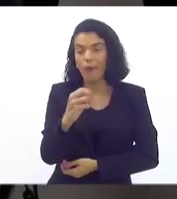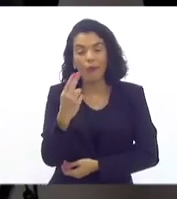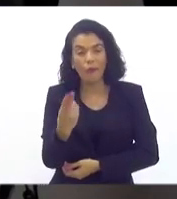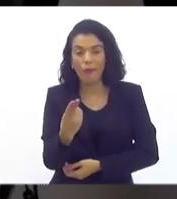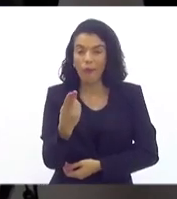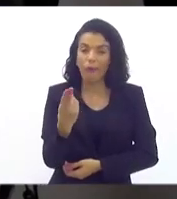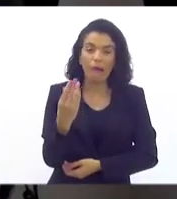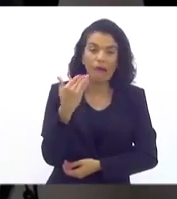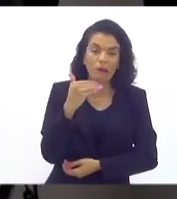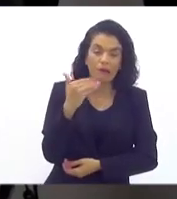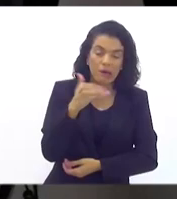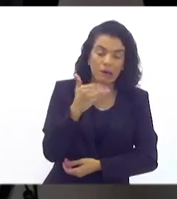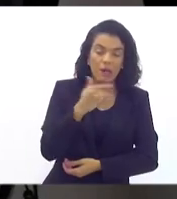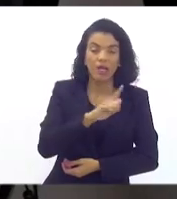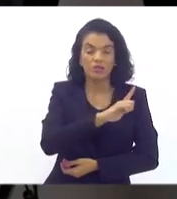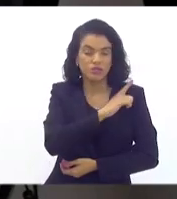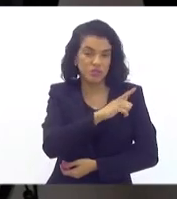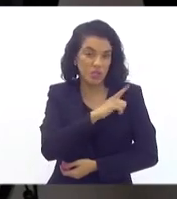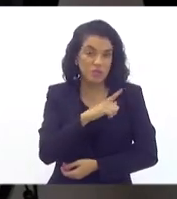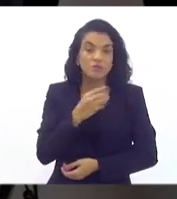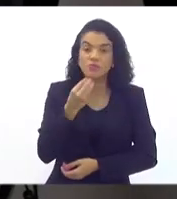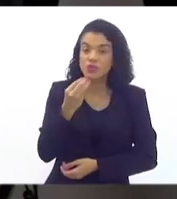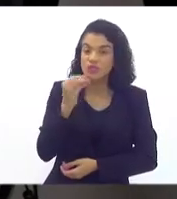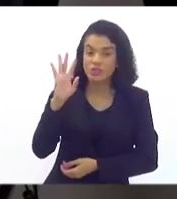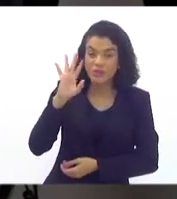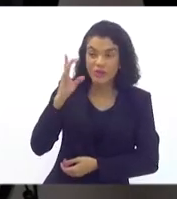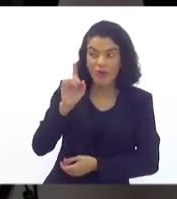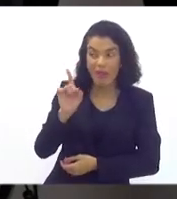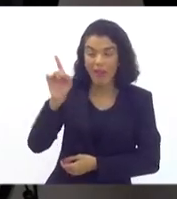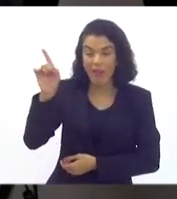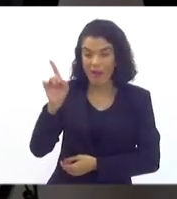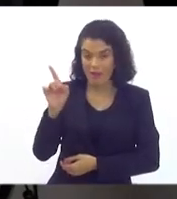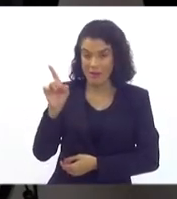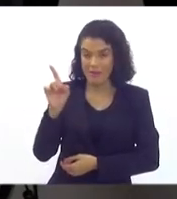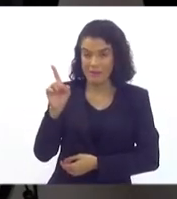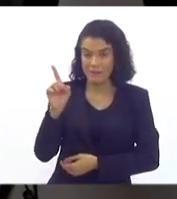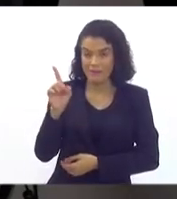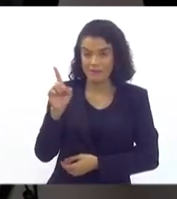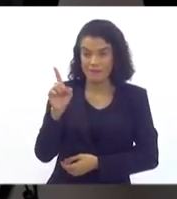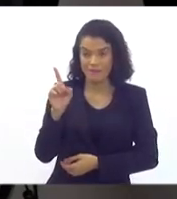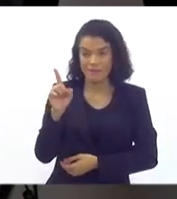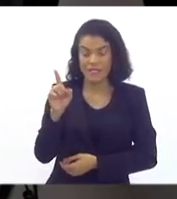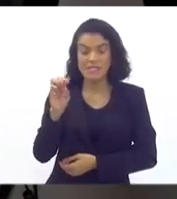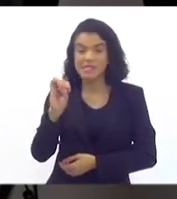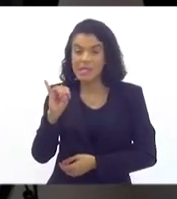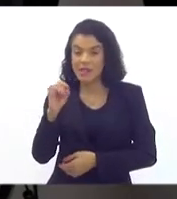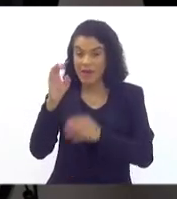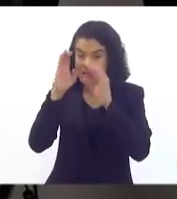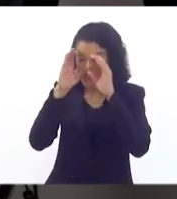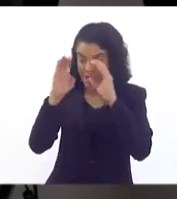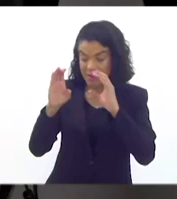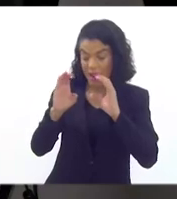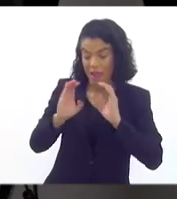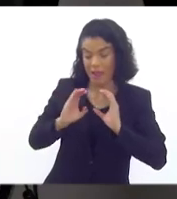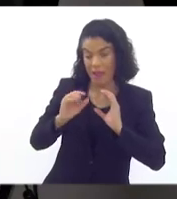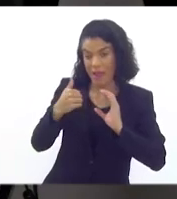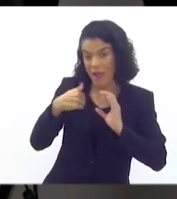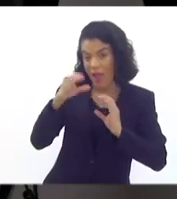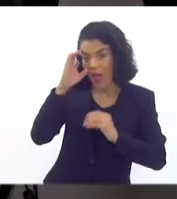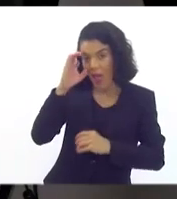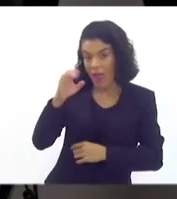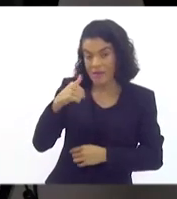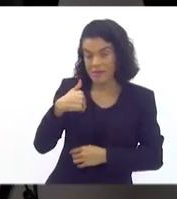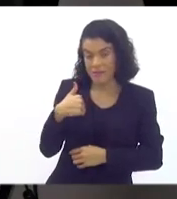irregular a gestão a gente podia ter dito se ele tivesse ouvido um pouquinho talvez a mim os nossos os nossos